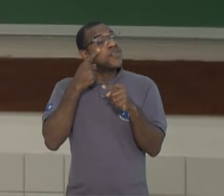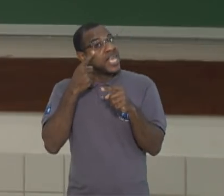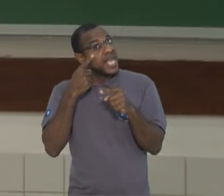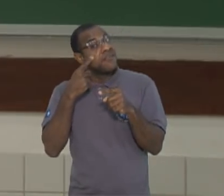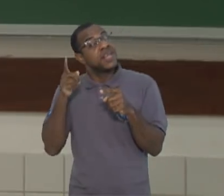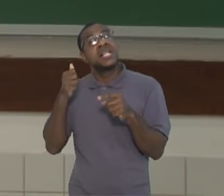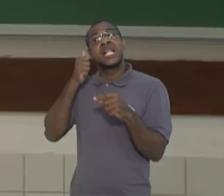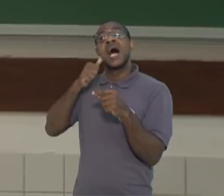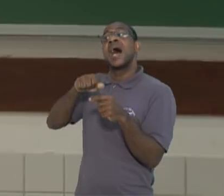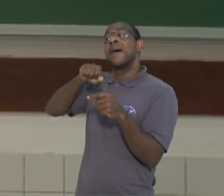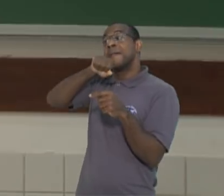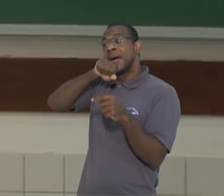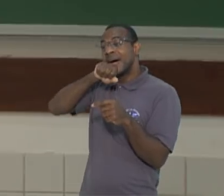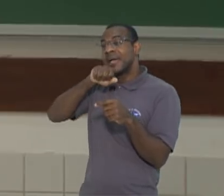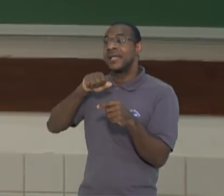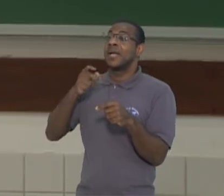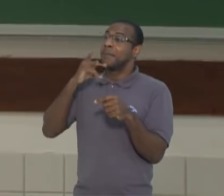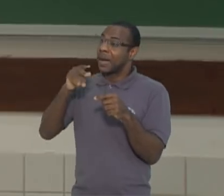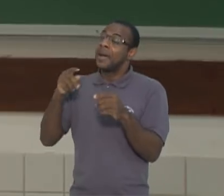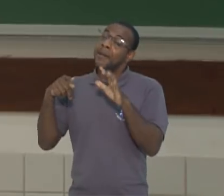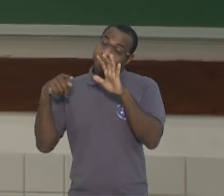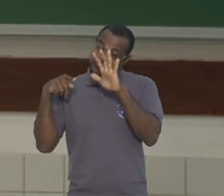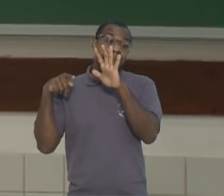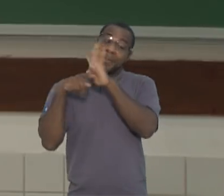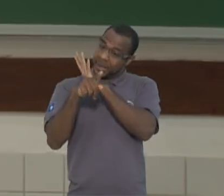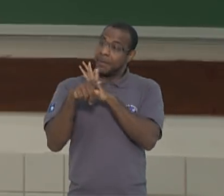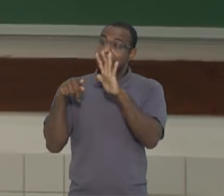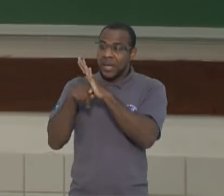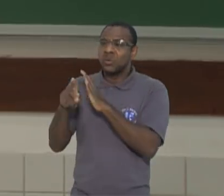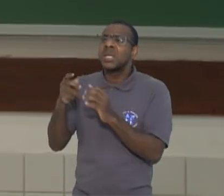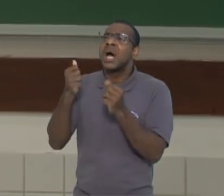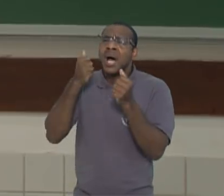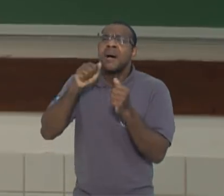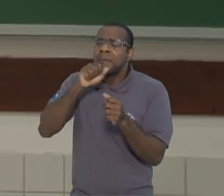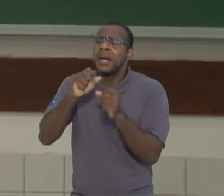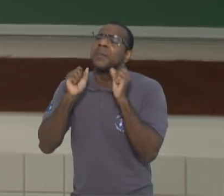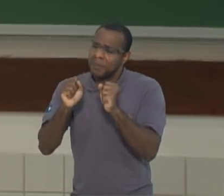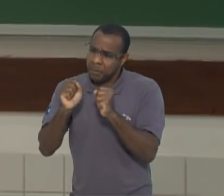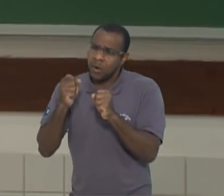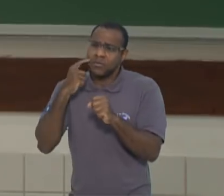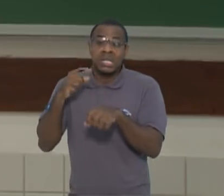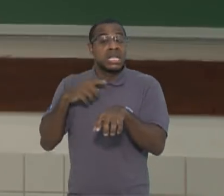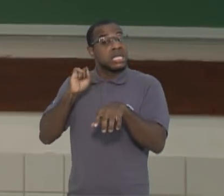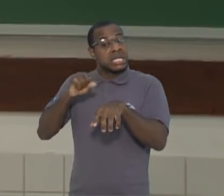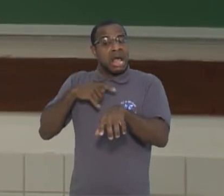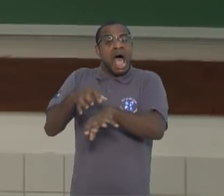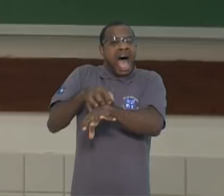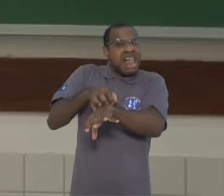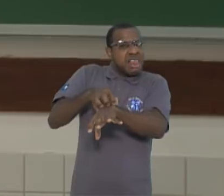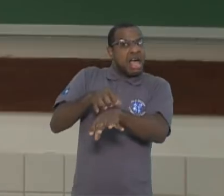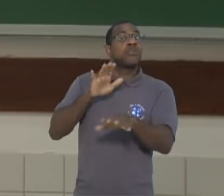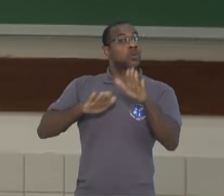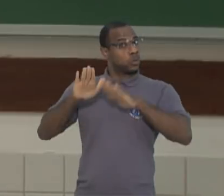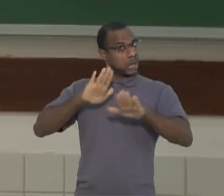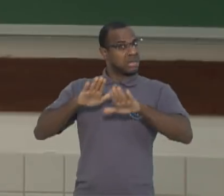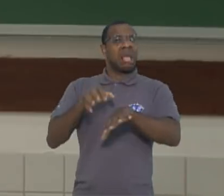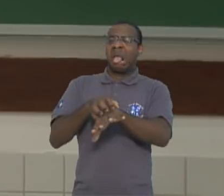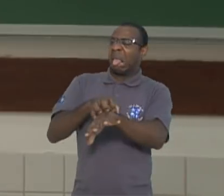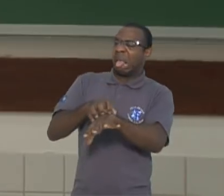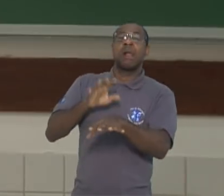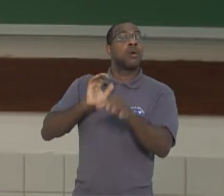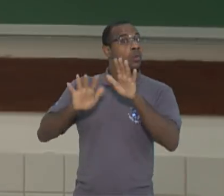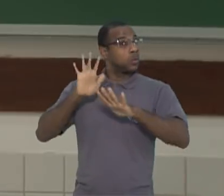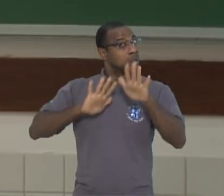testar na pele, veja com a mãe se você pode usar esses produtos. Se você não é alérgico a hidratante, amido de milho, né, a